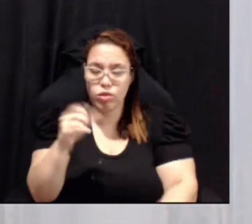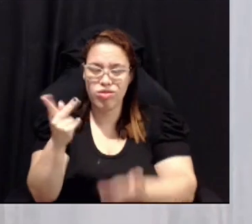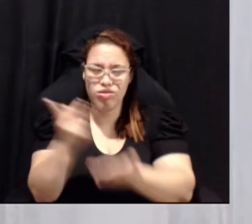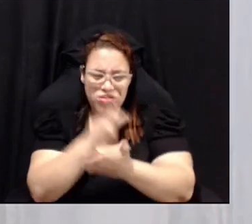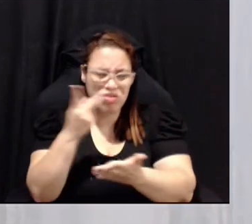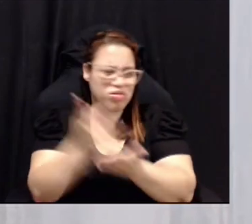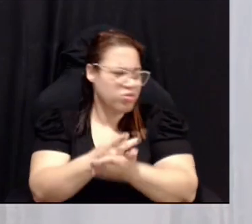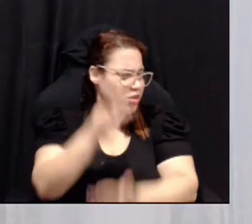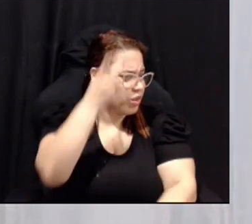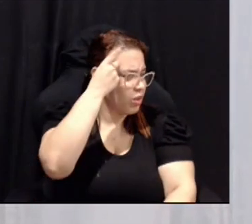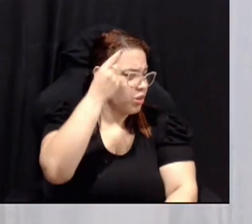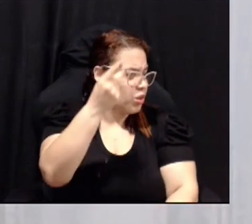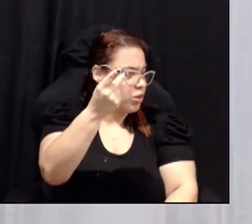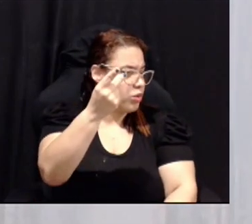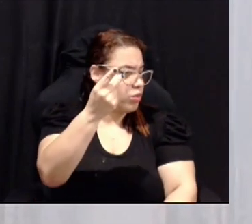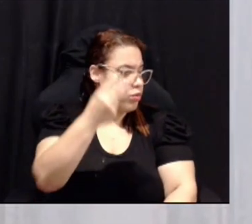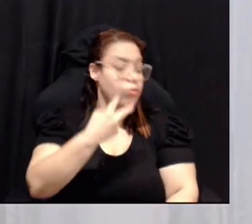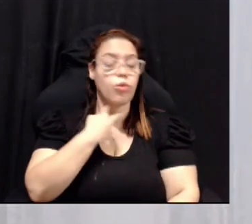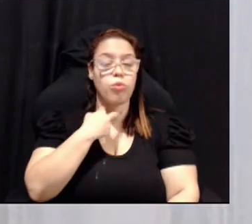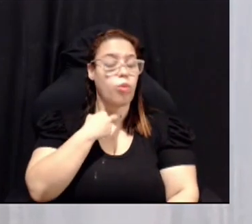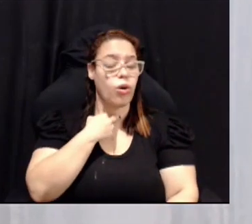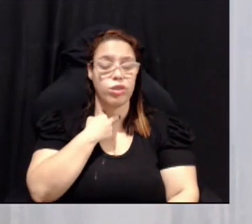que eles não podem cometer?